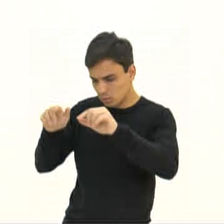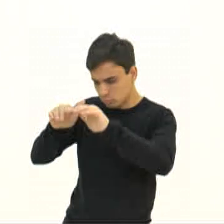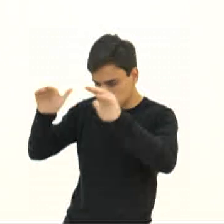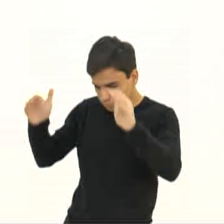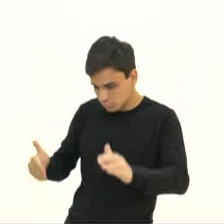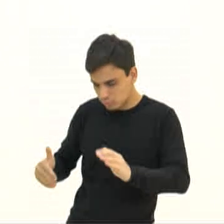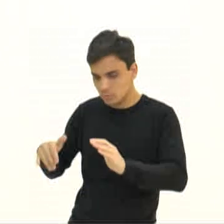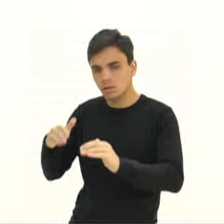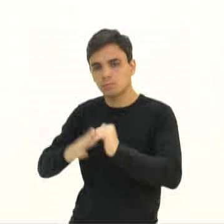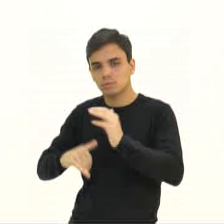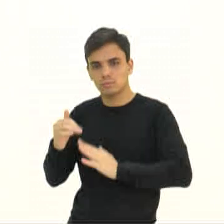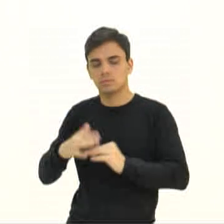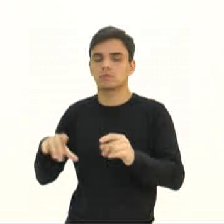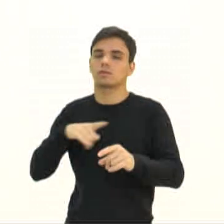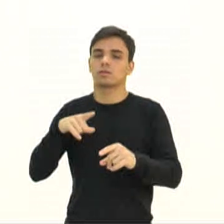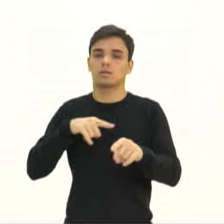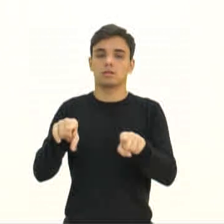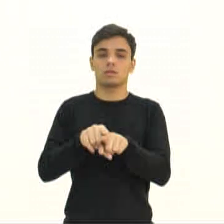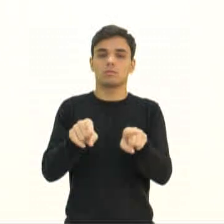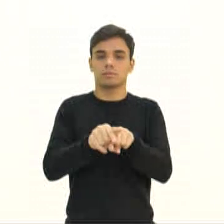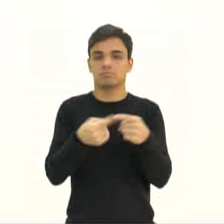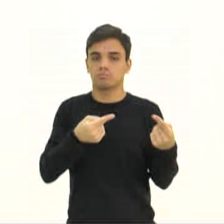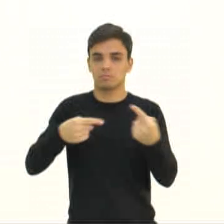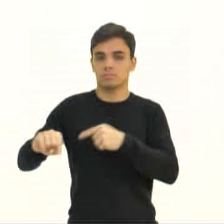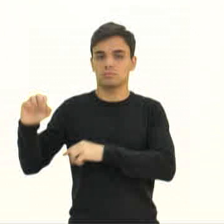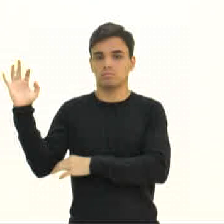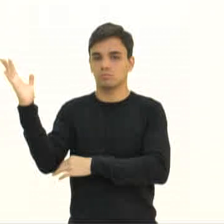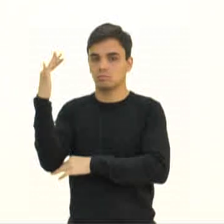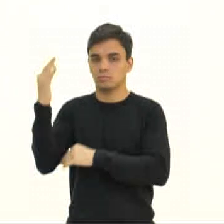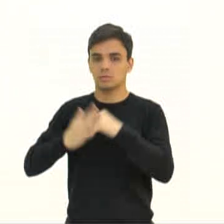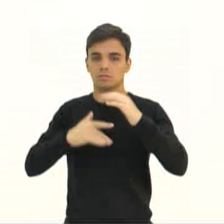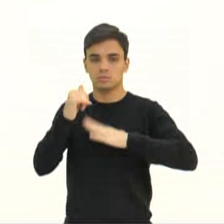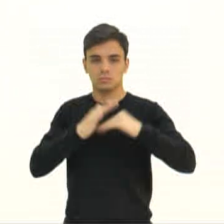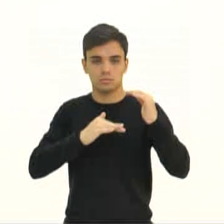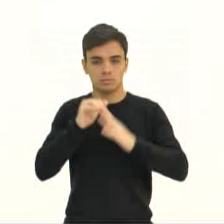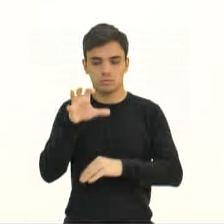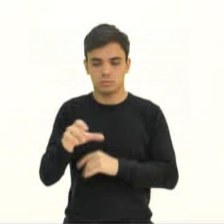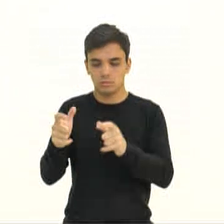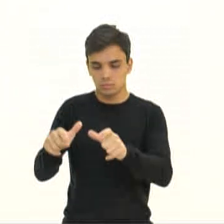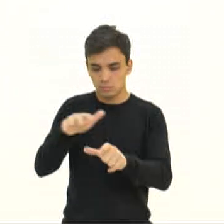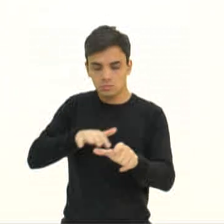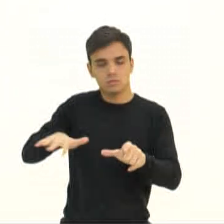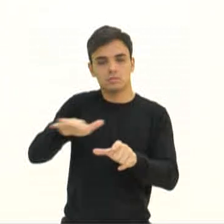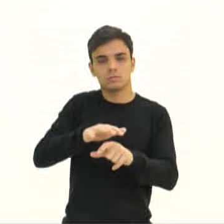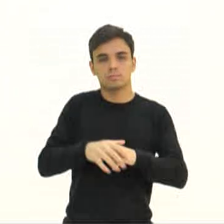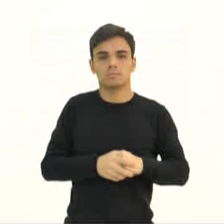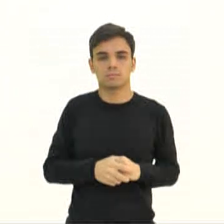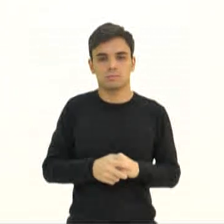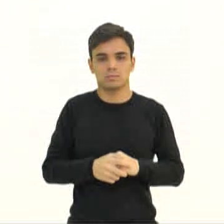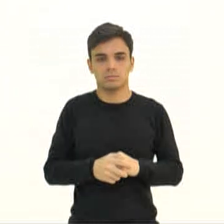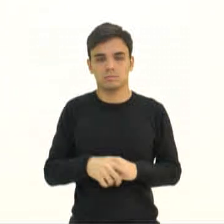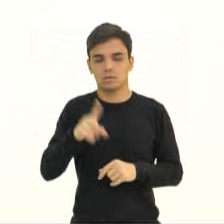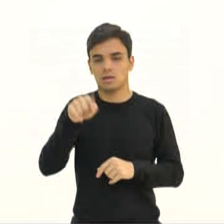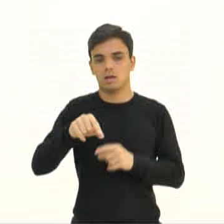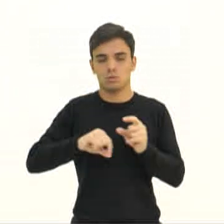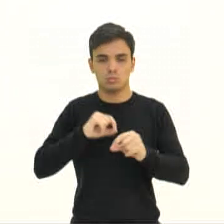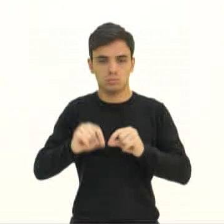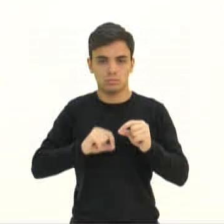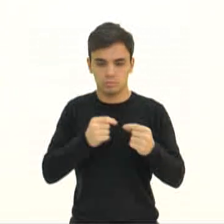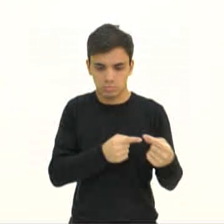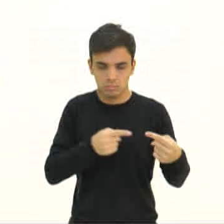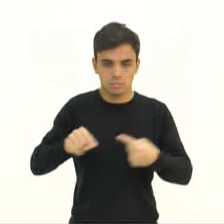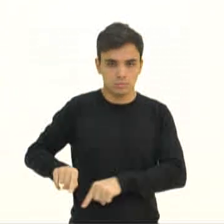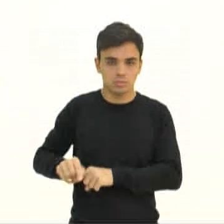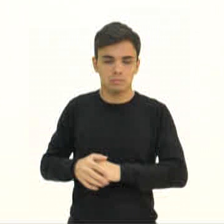natural. Há um impacto ambiental na construção ali, na utilização daquele espaço. Então são impactos ali que